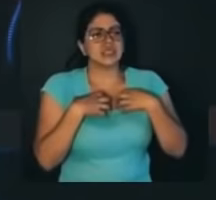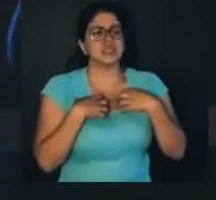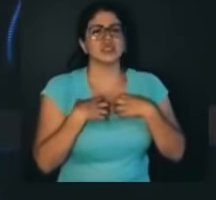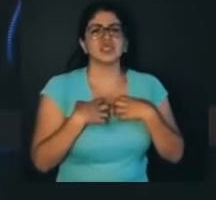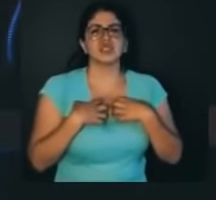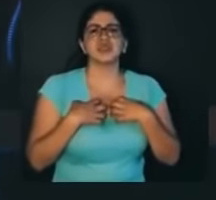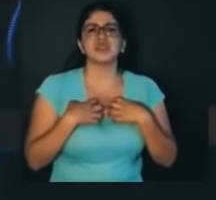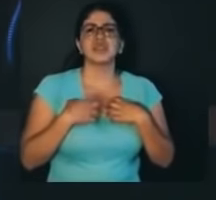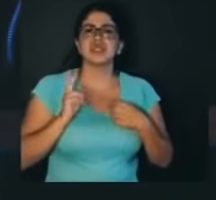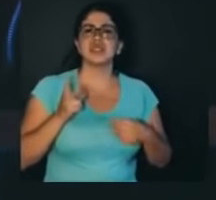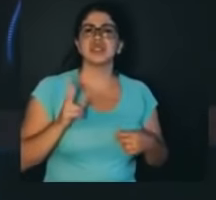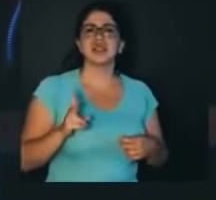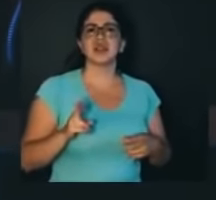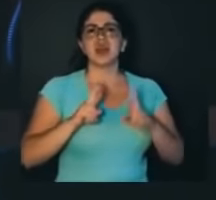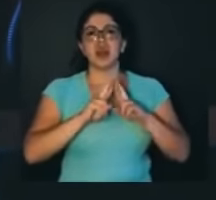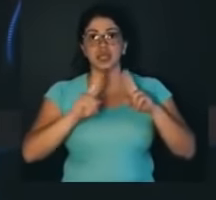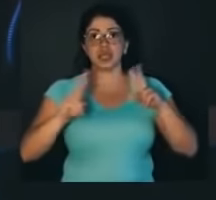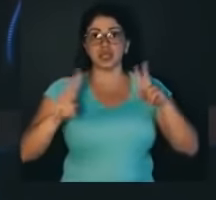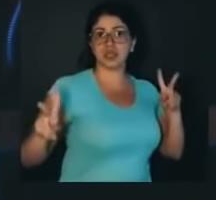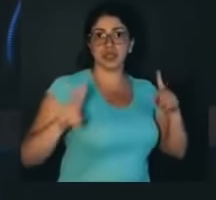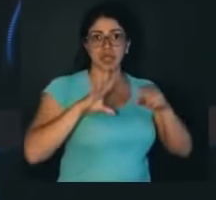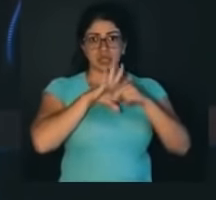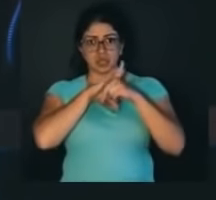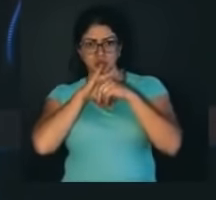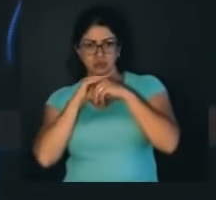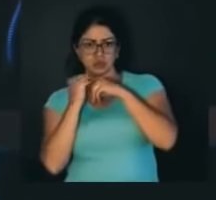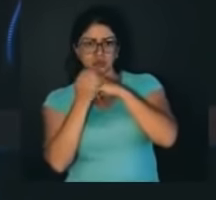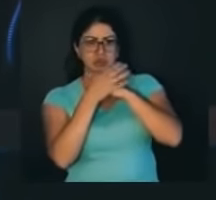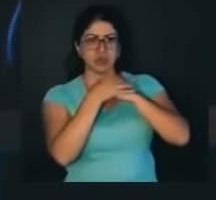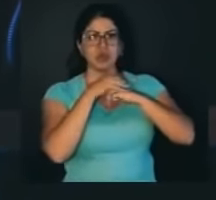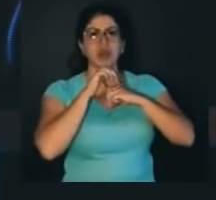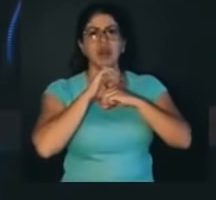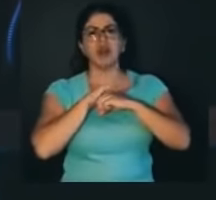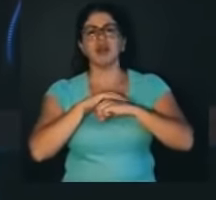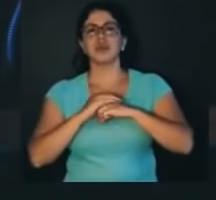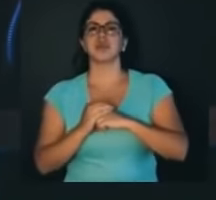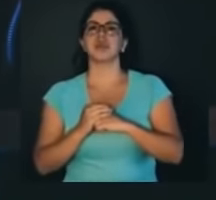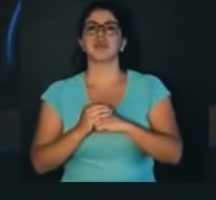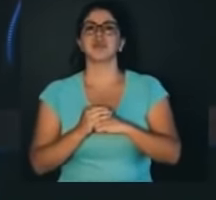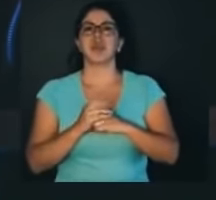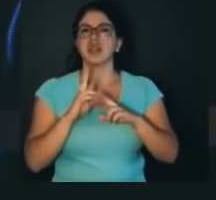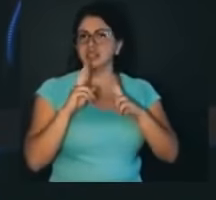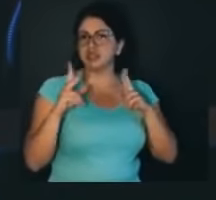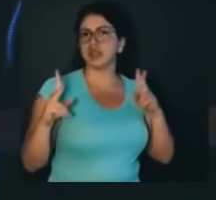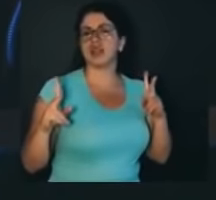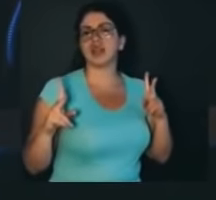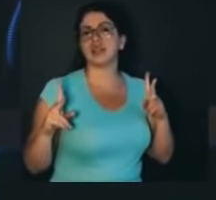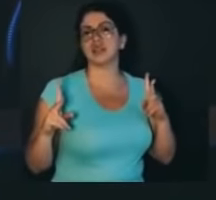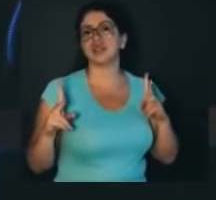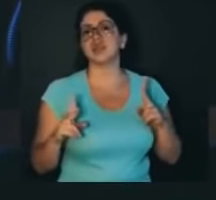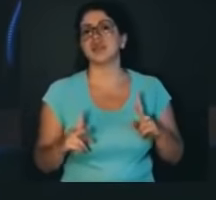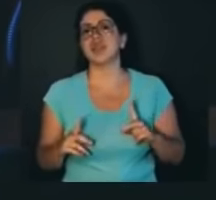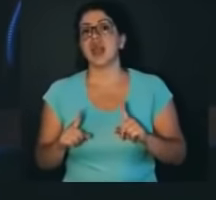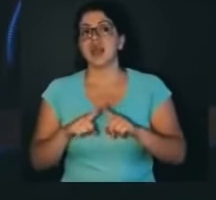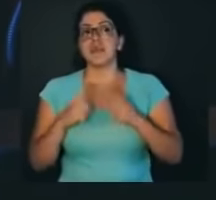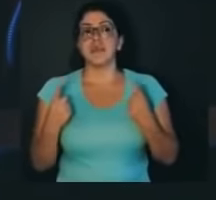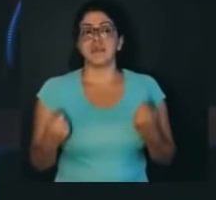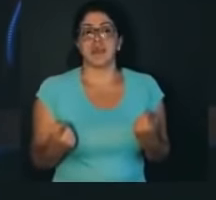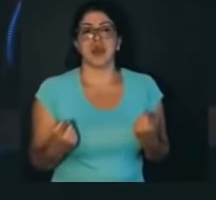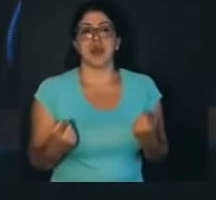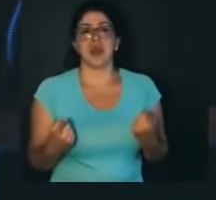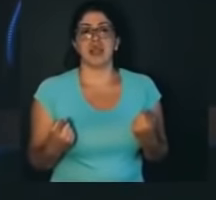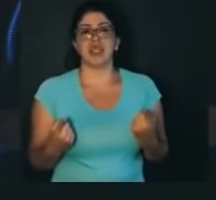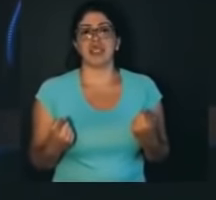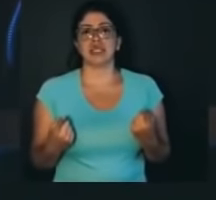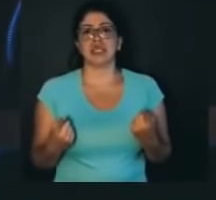abuso físico. Por quê? Porque não deixa sequelas aparentes. No entanto, com o passar do tempo, você começa